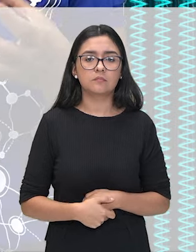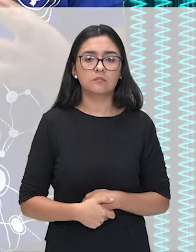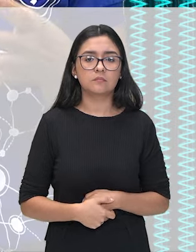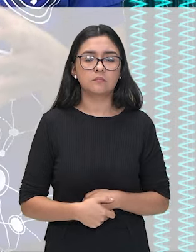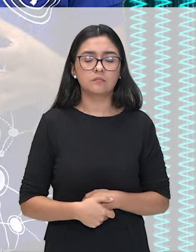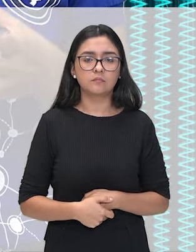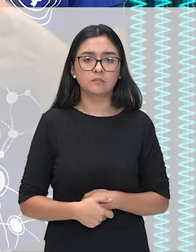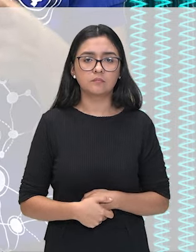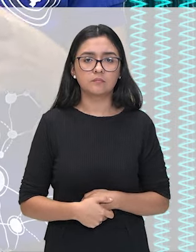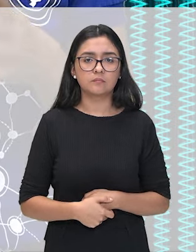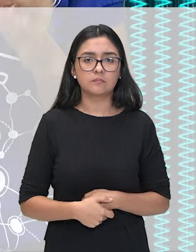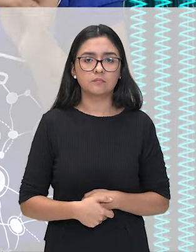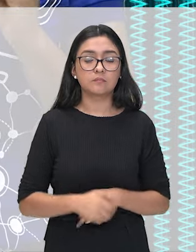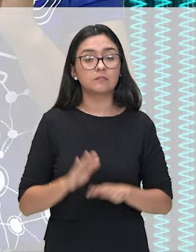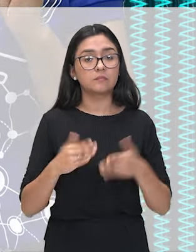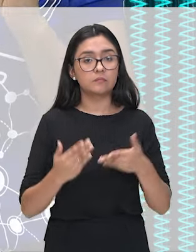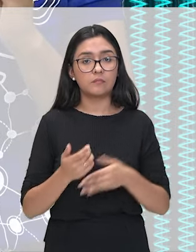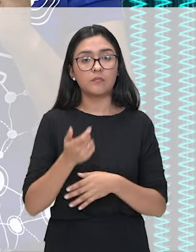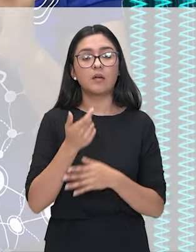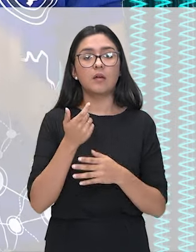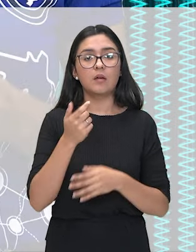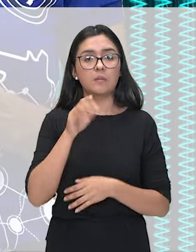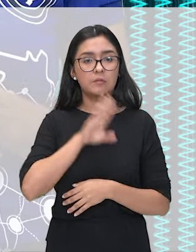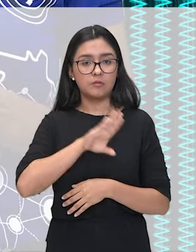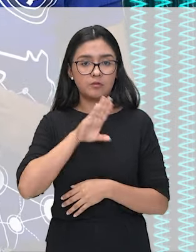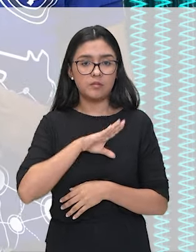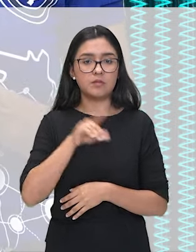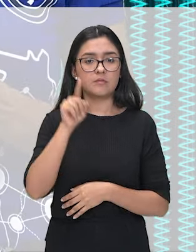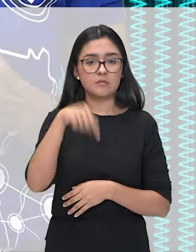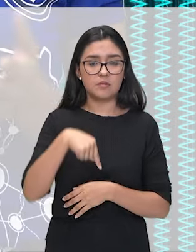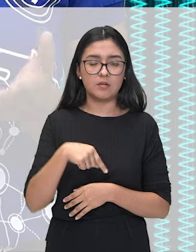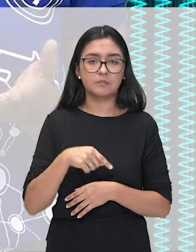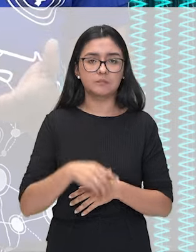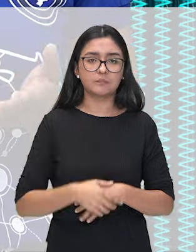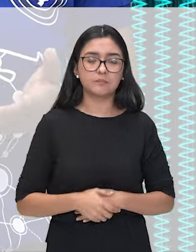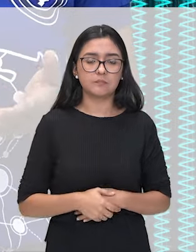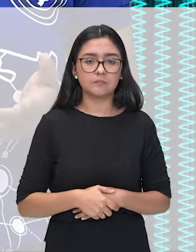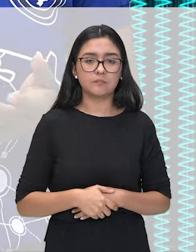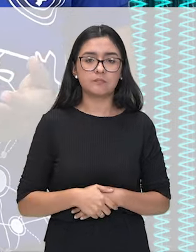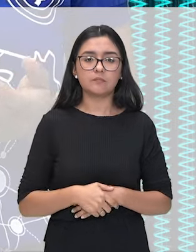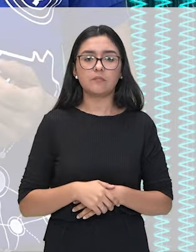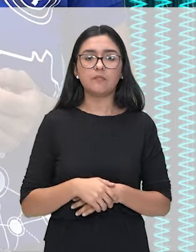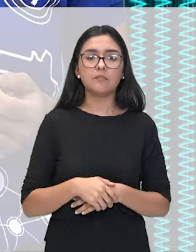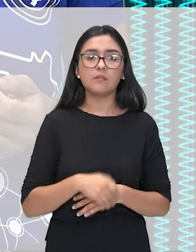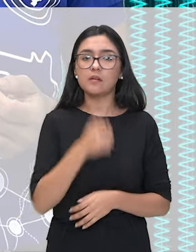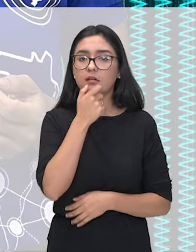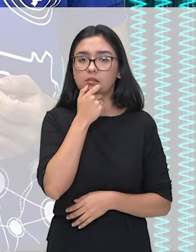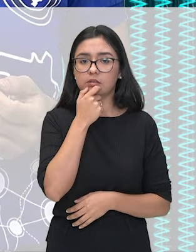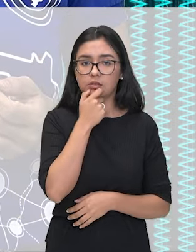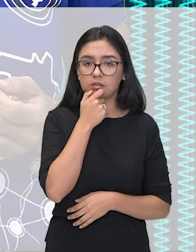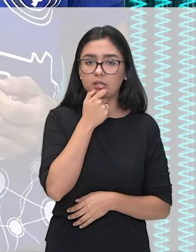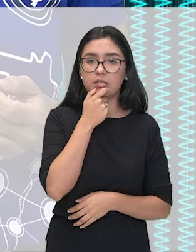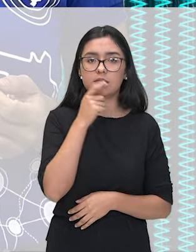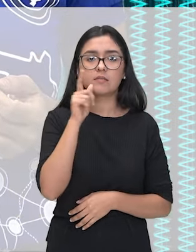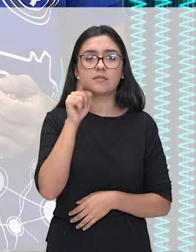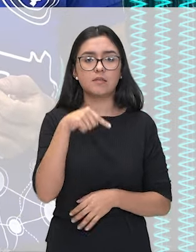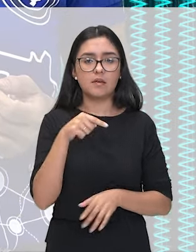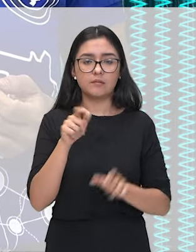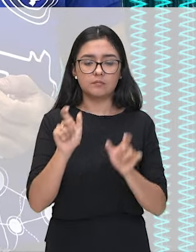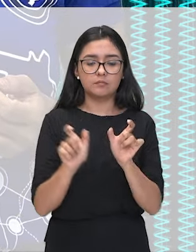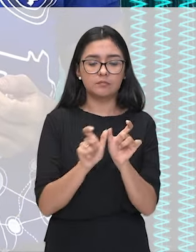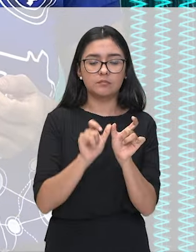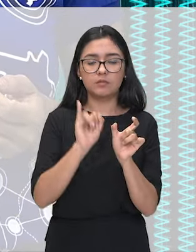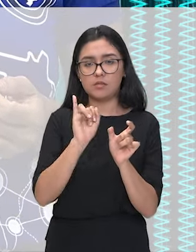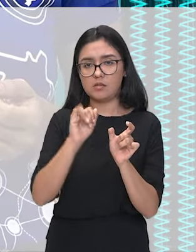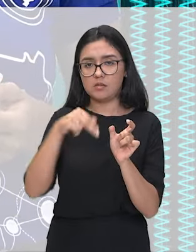Endo em português é esse n que a gente dá ideia de movimento não é em inglês é o ing então ele tem que aparecer